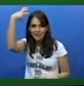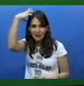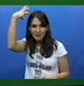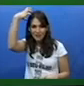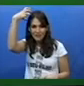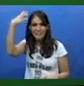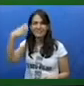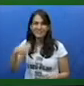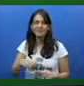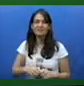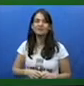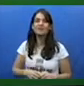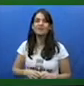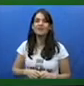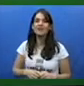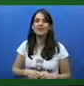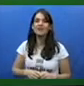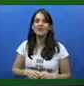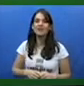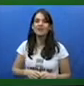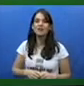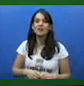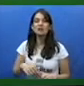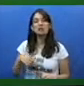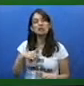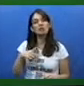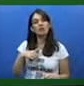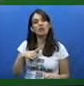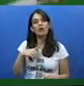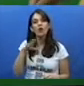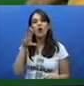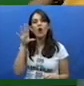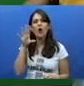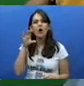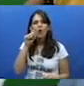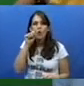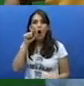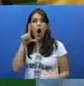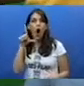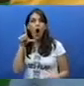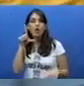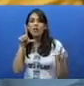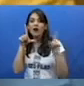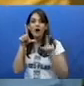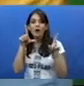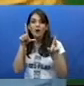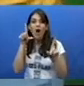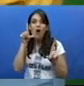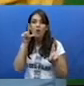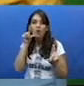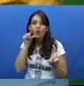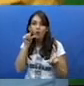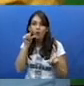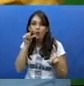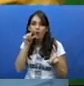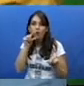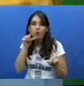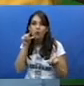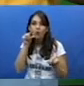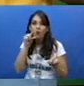chama acento circunflexo, o timbre fica fechado. Eu falo que fica mais grave, mais forte, né?